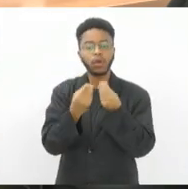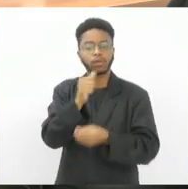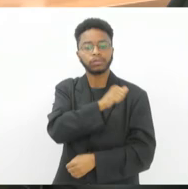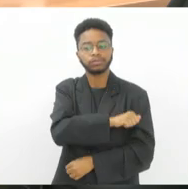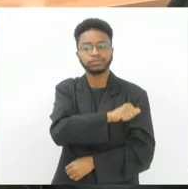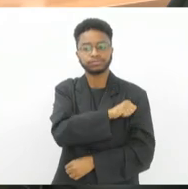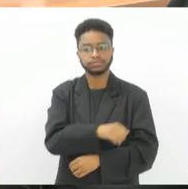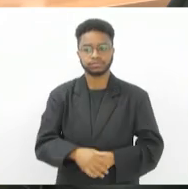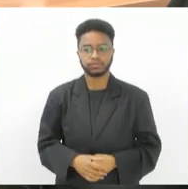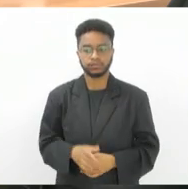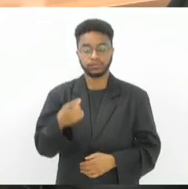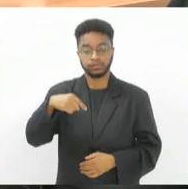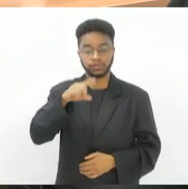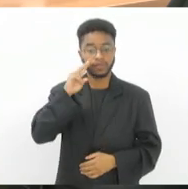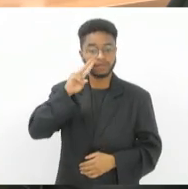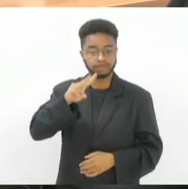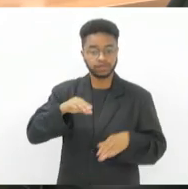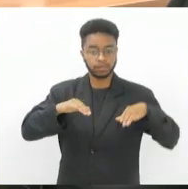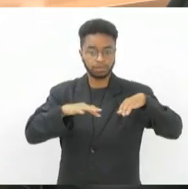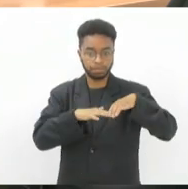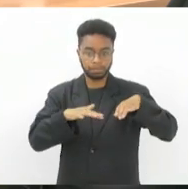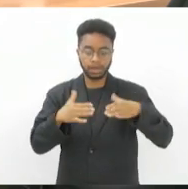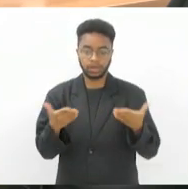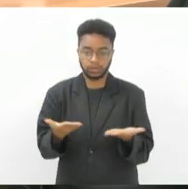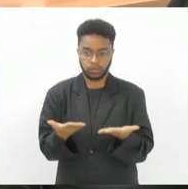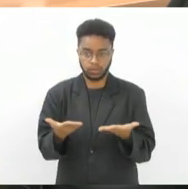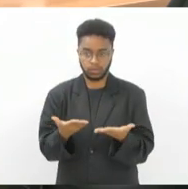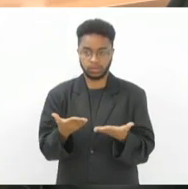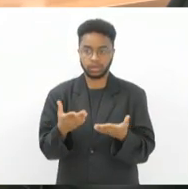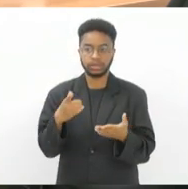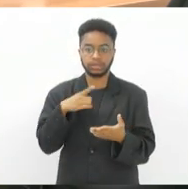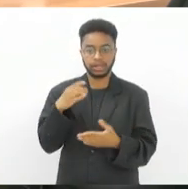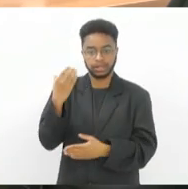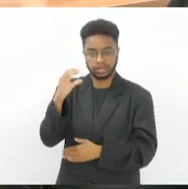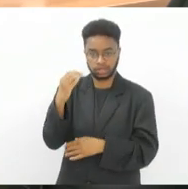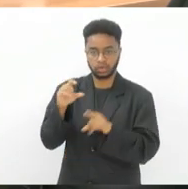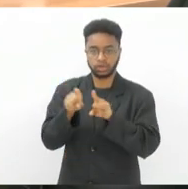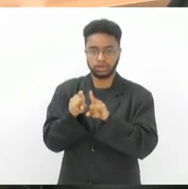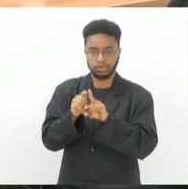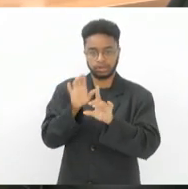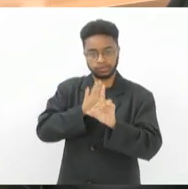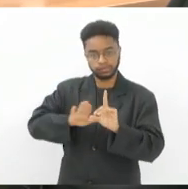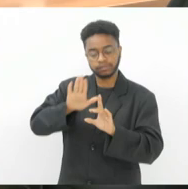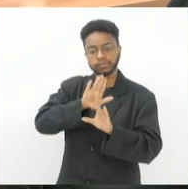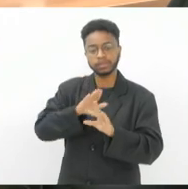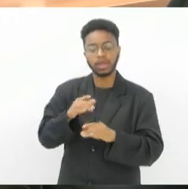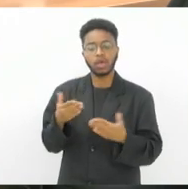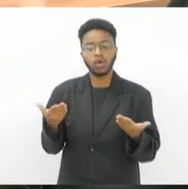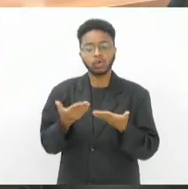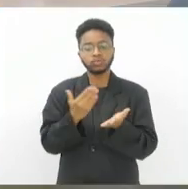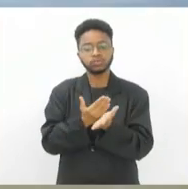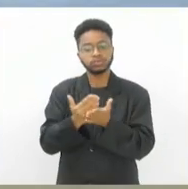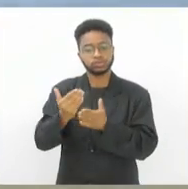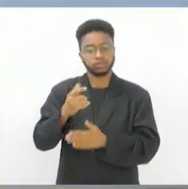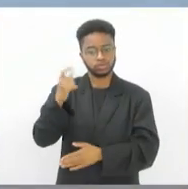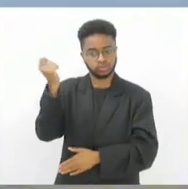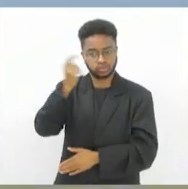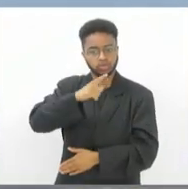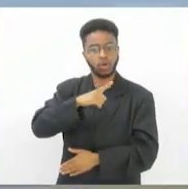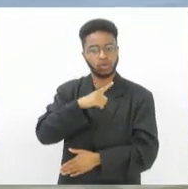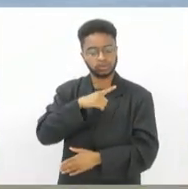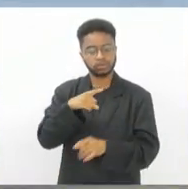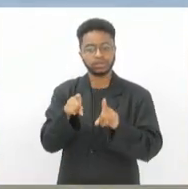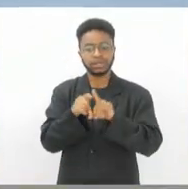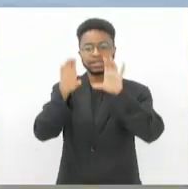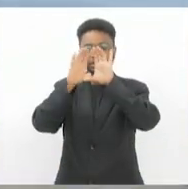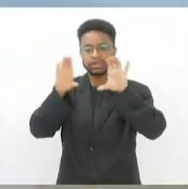Rio de Janeiro. Você vê imagens da Baía de Guanabara, ao fundo, Niterói. Tempo amanheceu com sol, céu